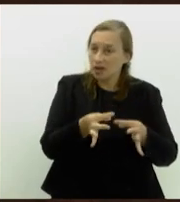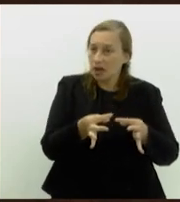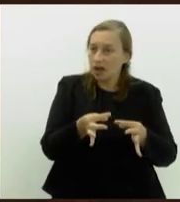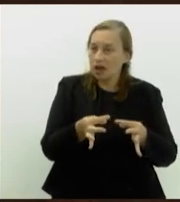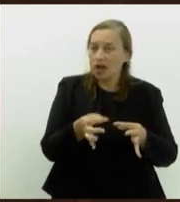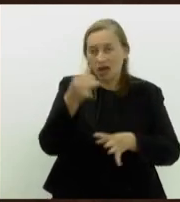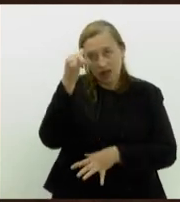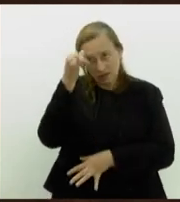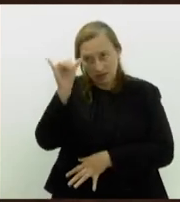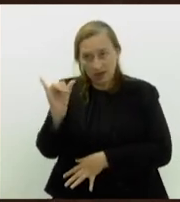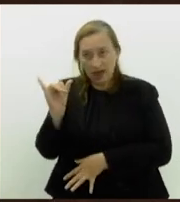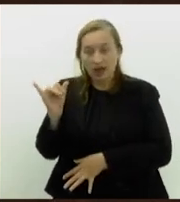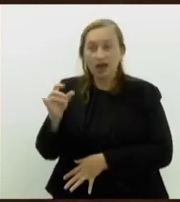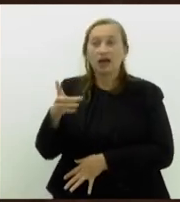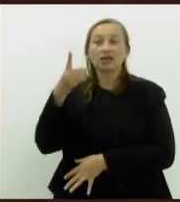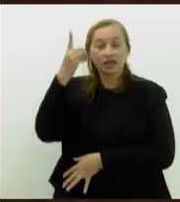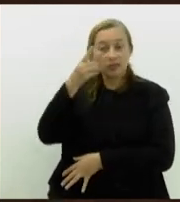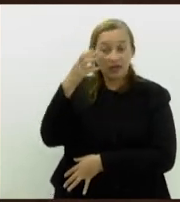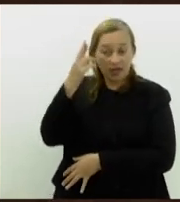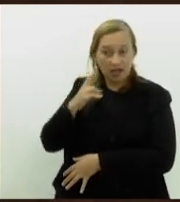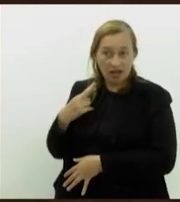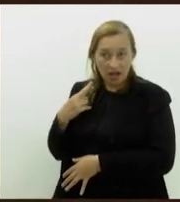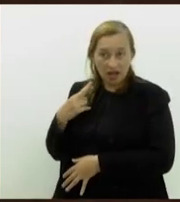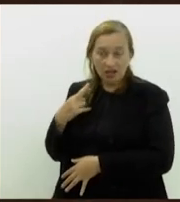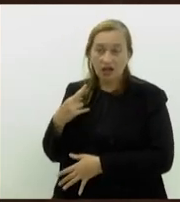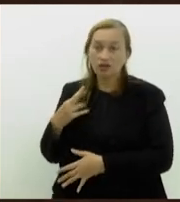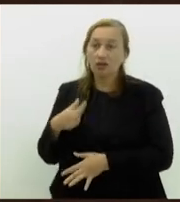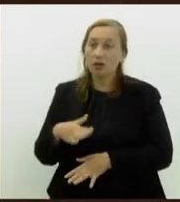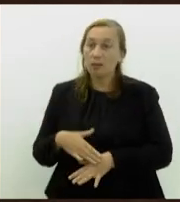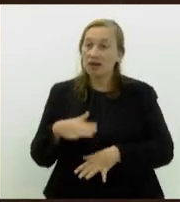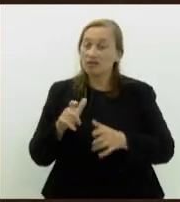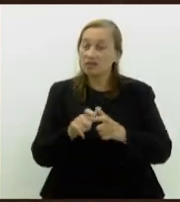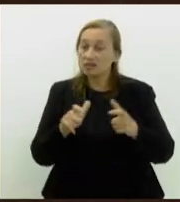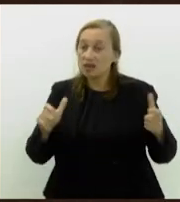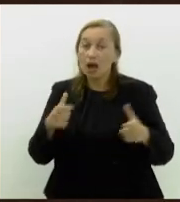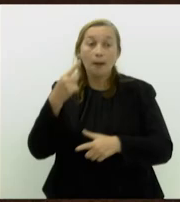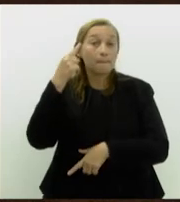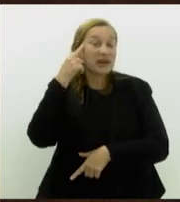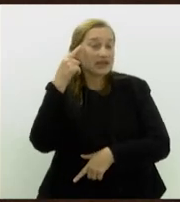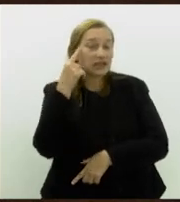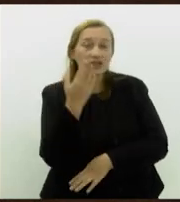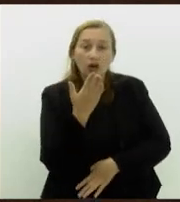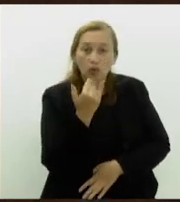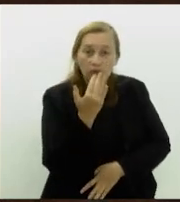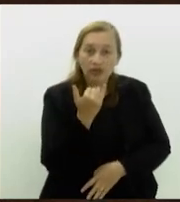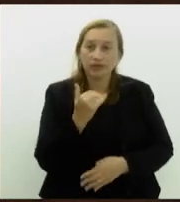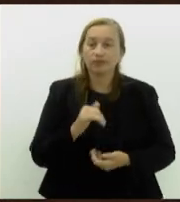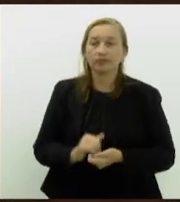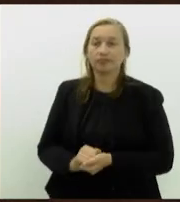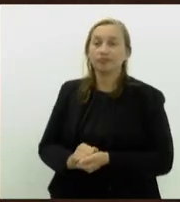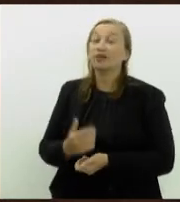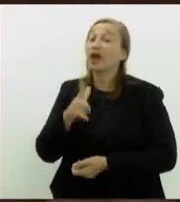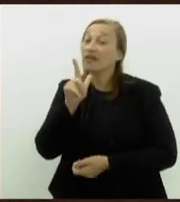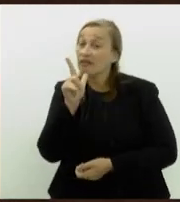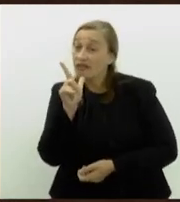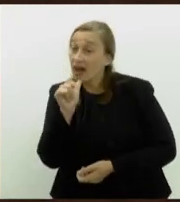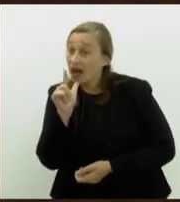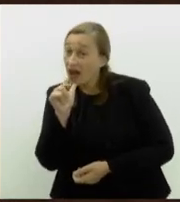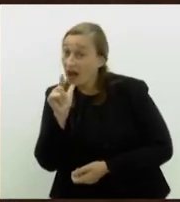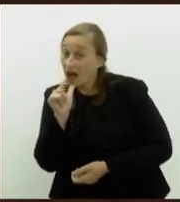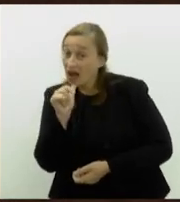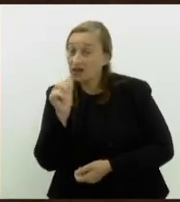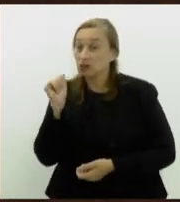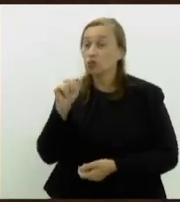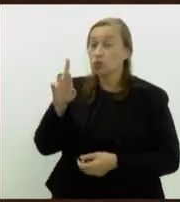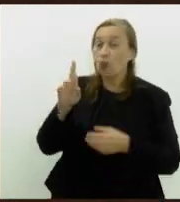deputadas Renata Souza, de uma forma mais holística, pensando na alimentação, na água que a gente bebe, no ar